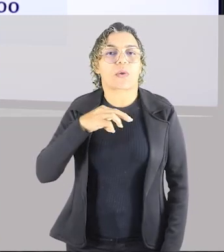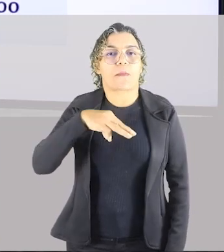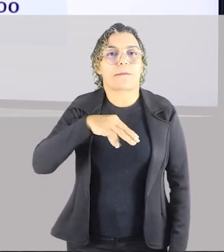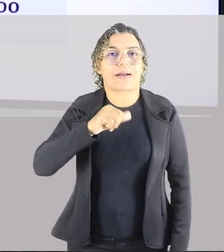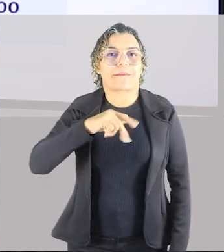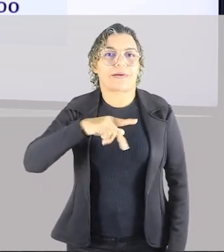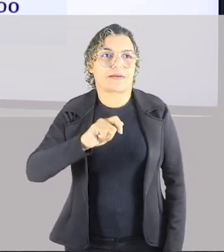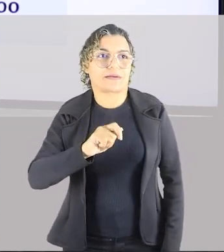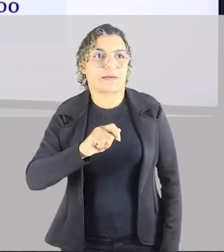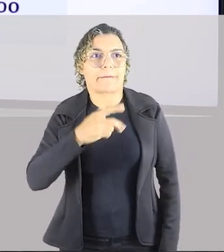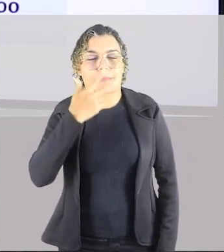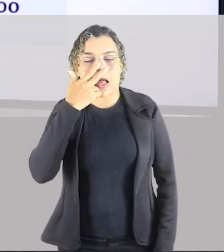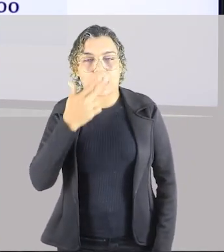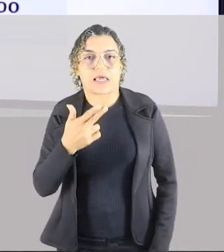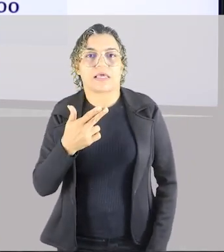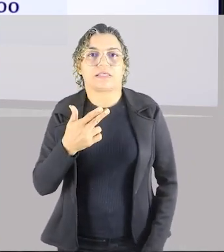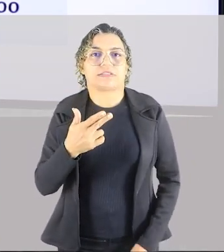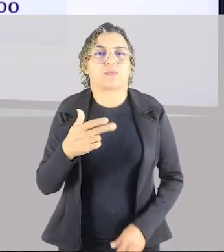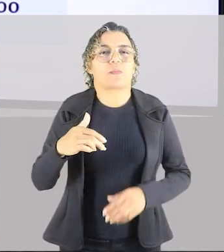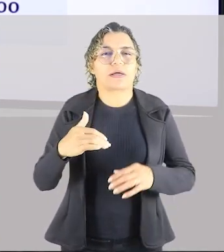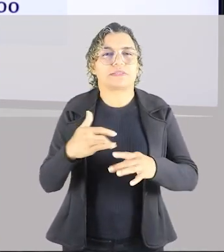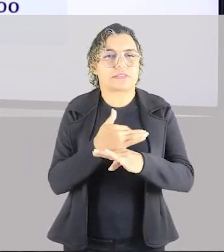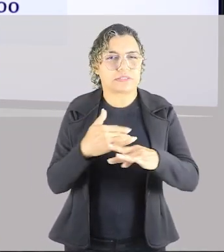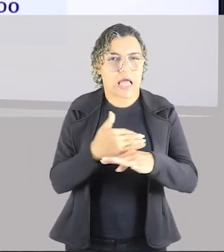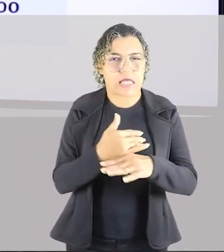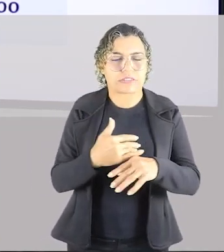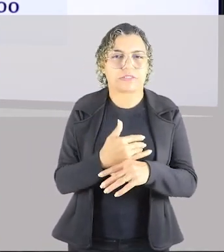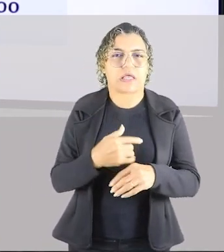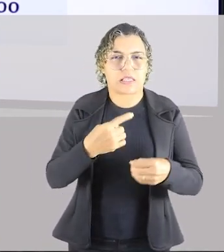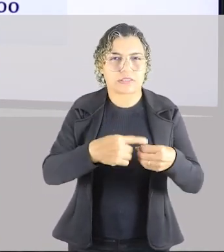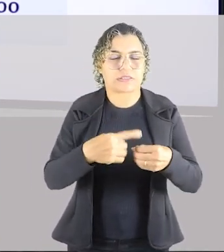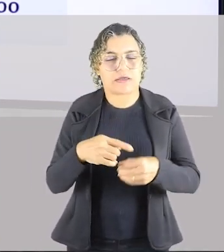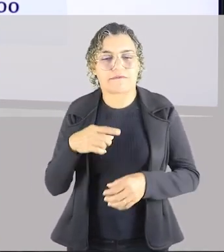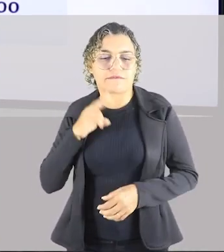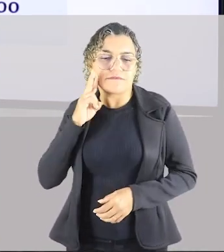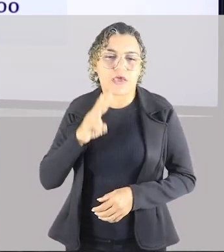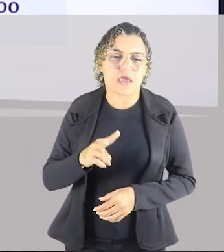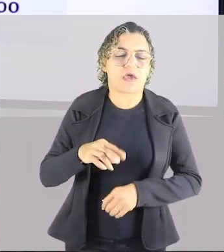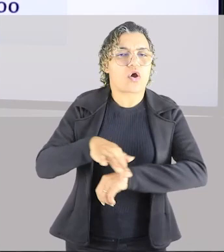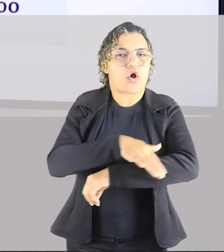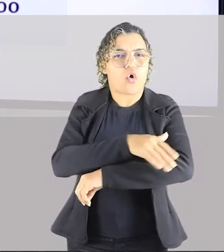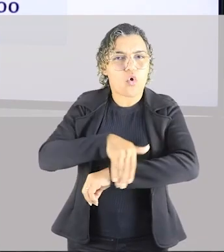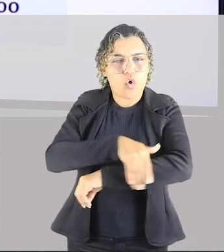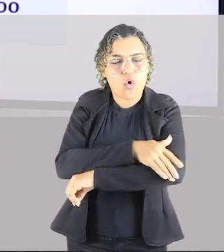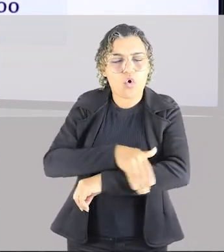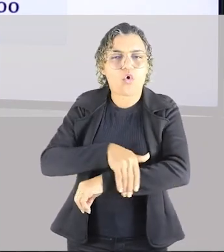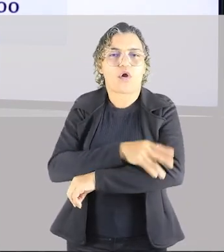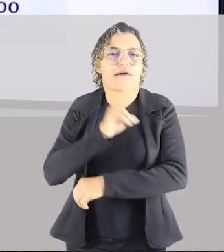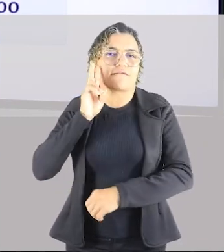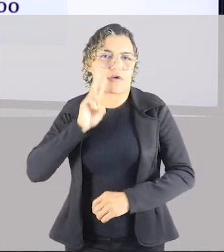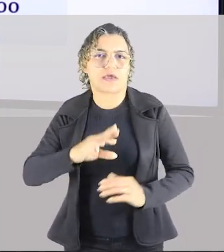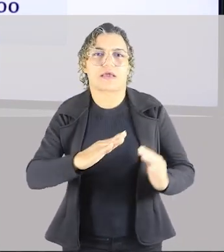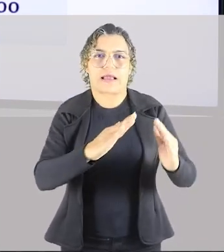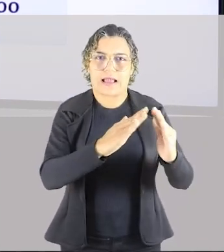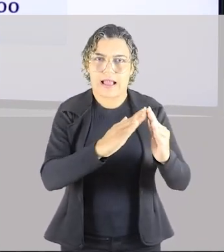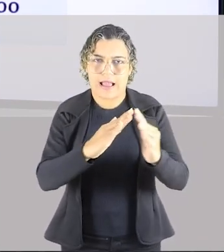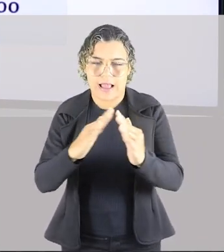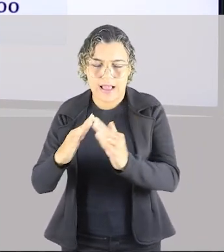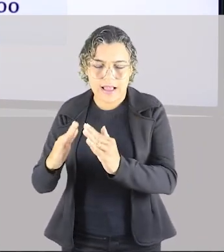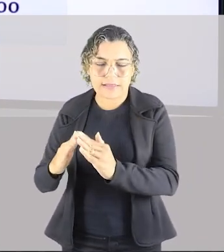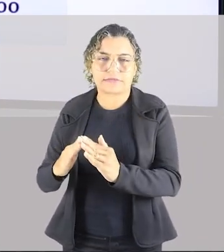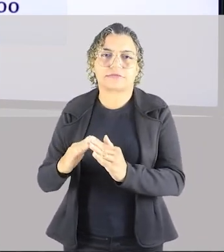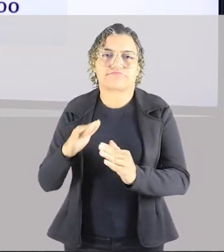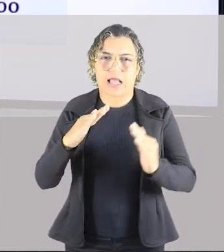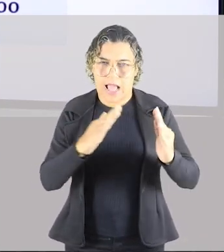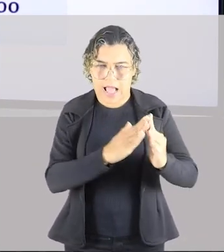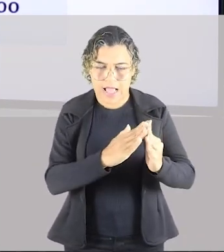de, por exemplo, ali uma planta de uma cidade. Eu consigo ver as ruas, eu consigo ver, por exemplo, as casas, eu consigo ver, por